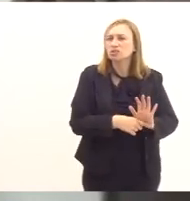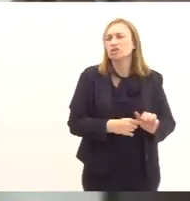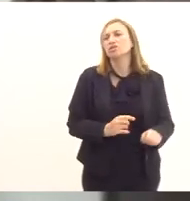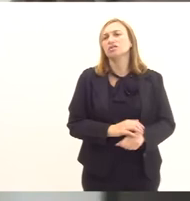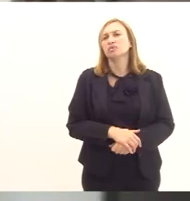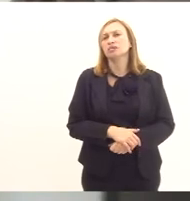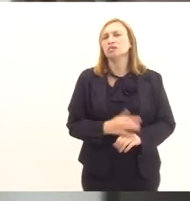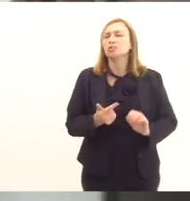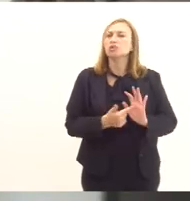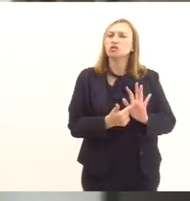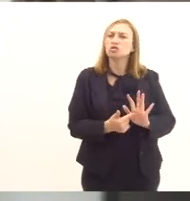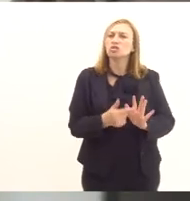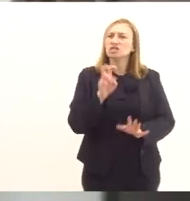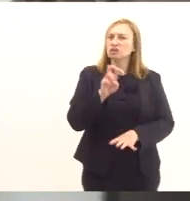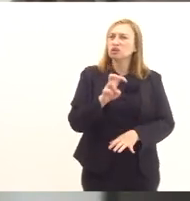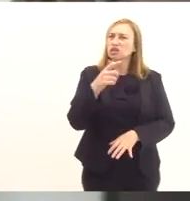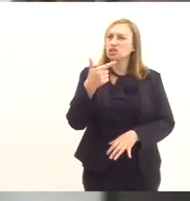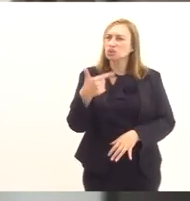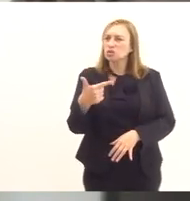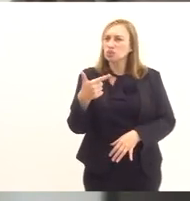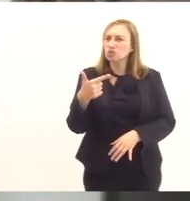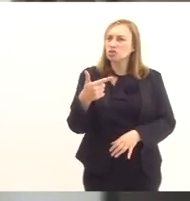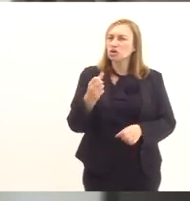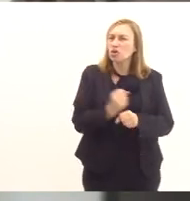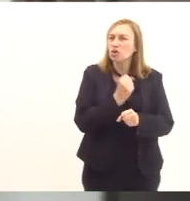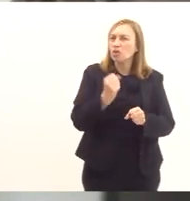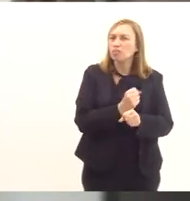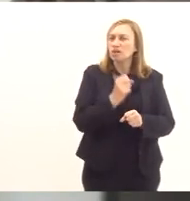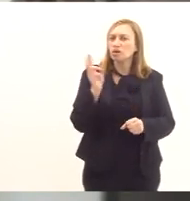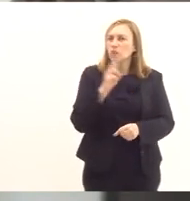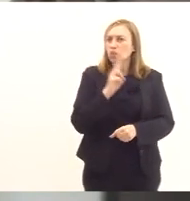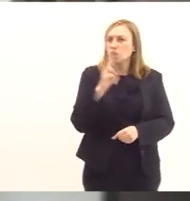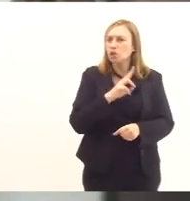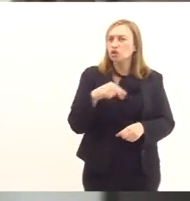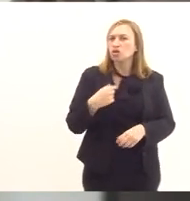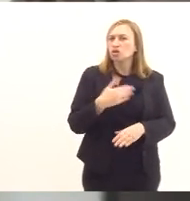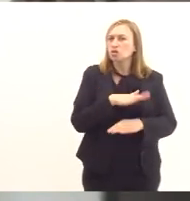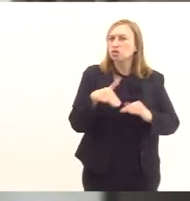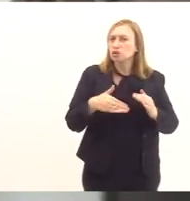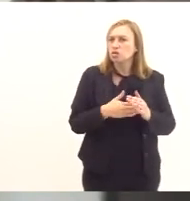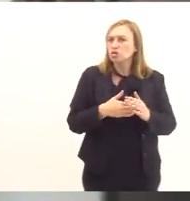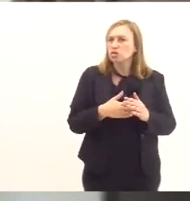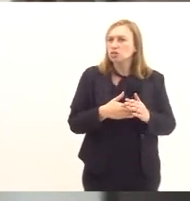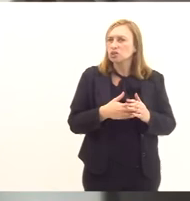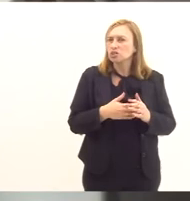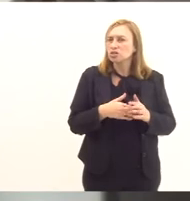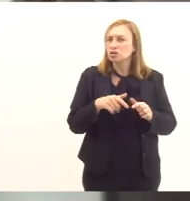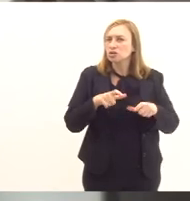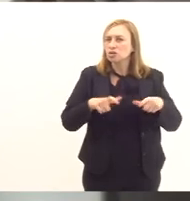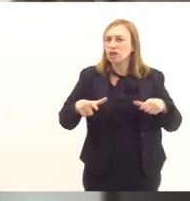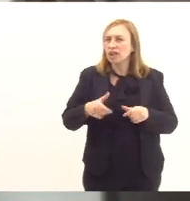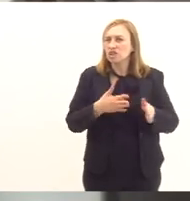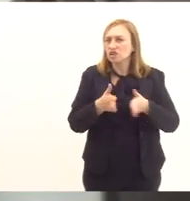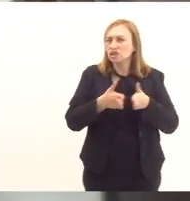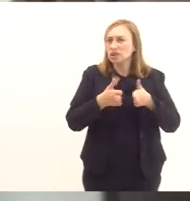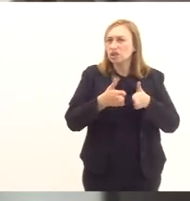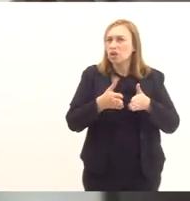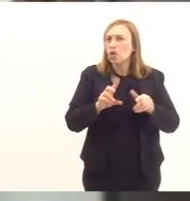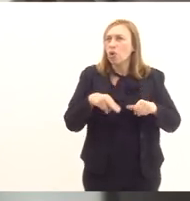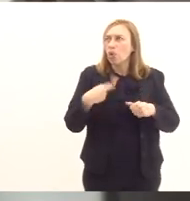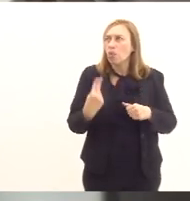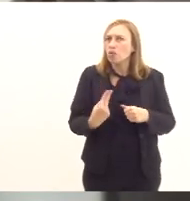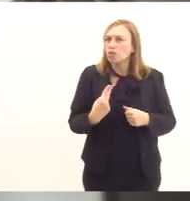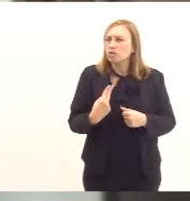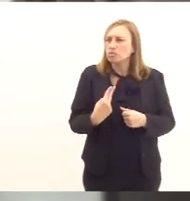e eles apontavam 52 obras emergenciais todas elas em em vias de acesso ou